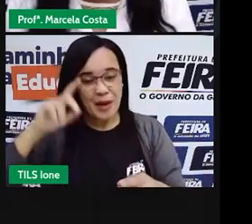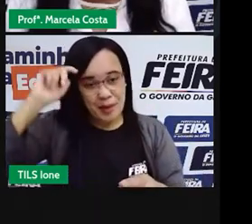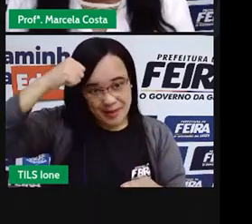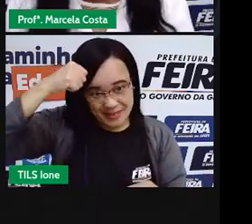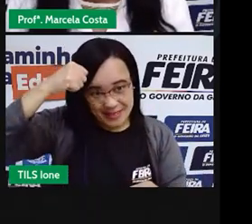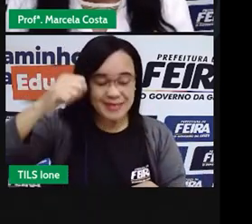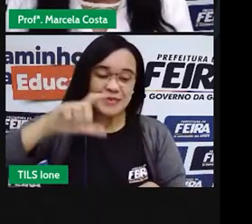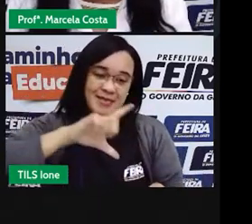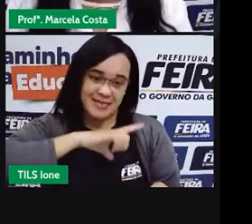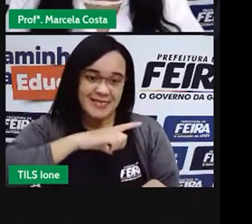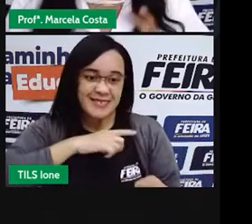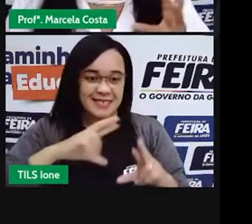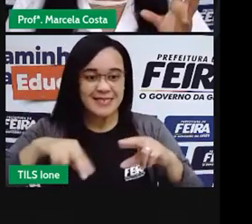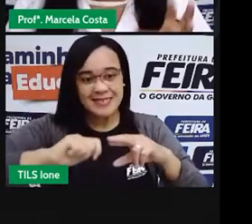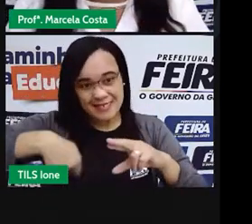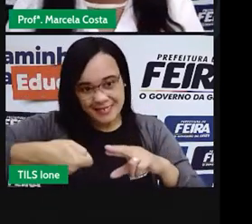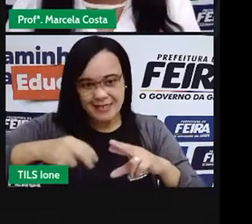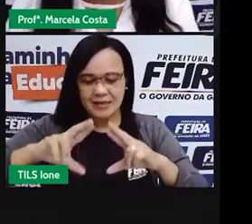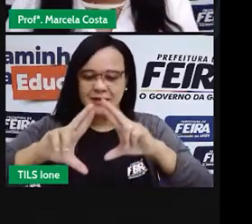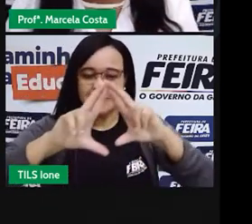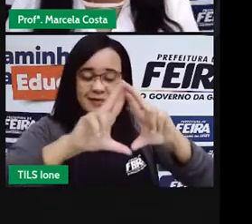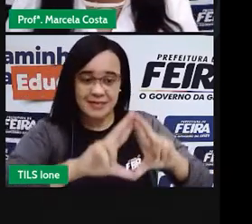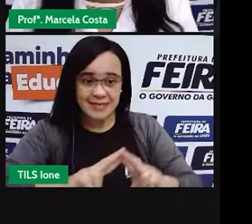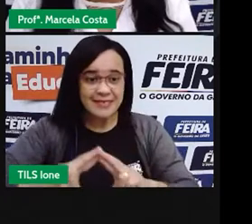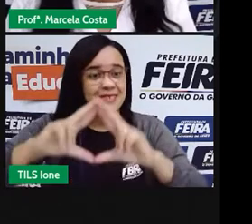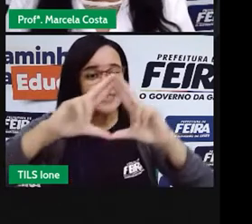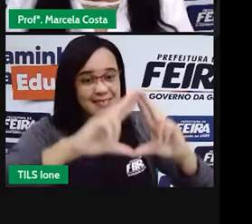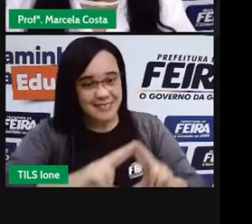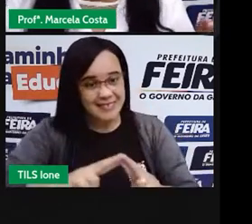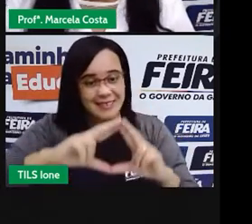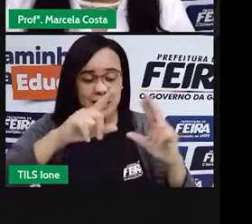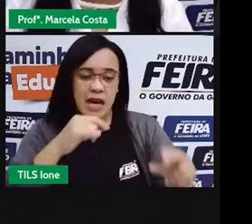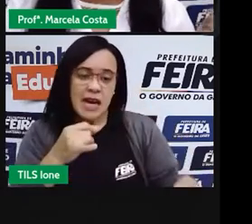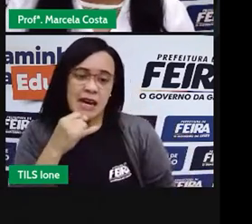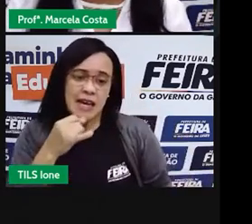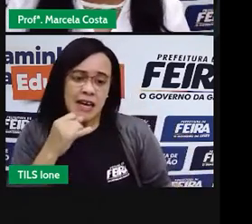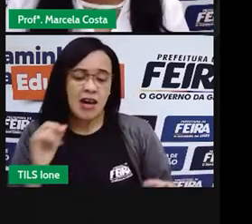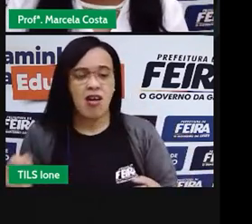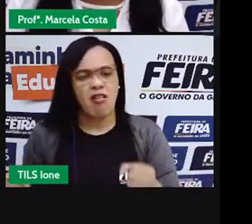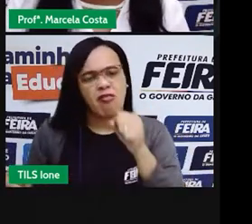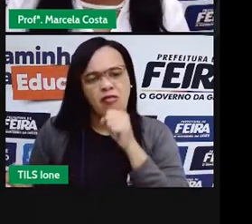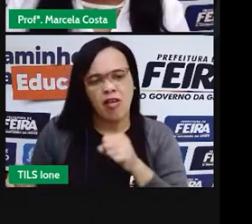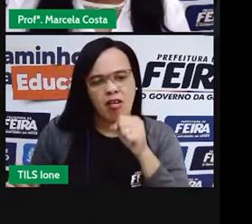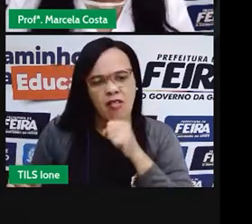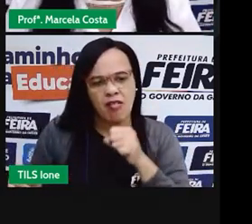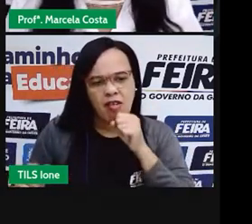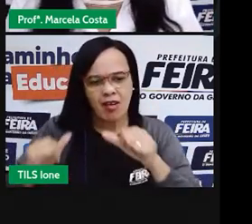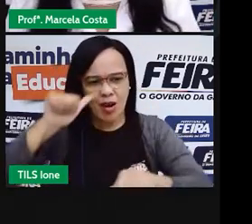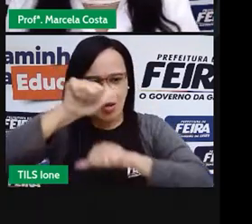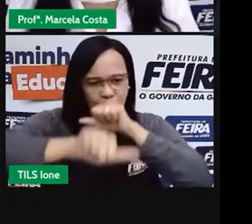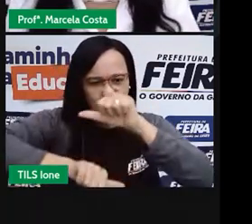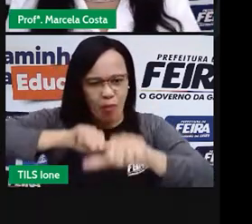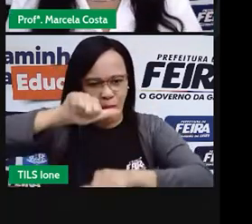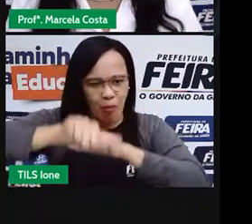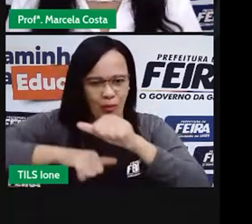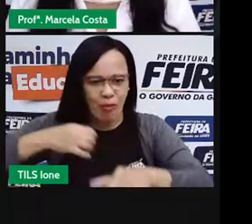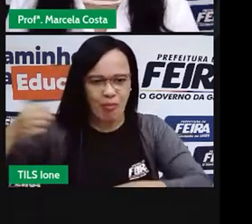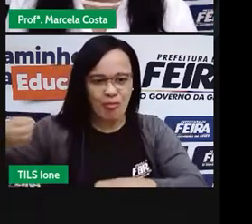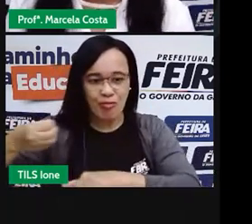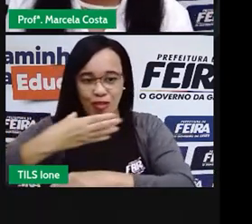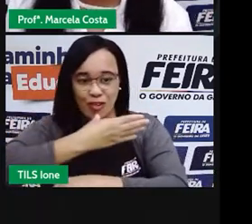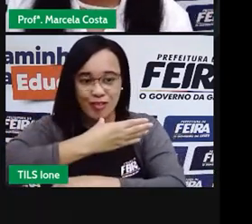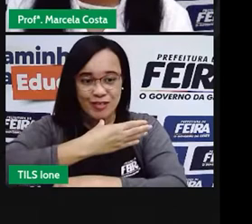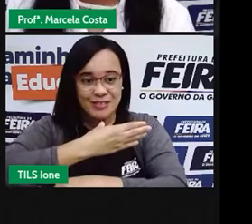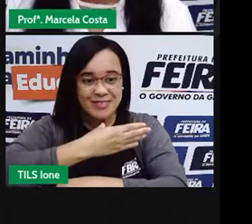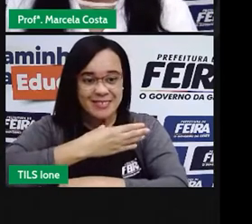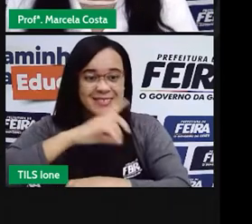cooperativas de reciclagem, que vão transformar aquela embalagem em um novo produto. Você também pode procurar por